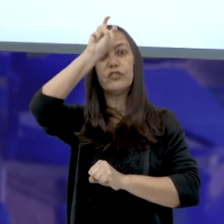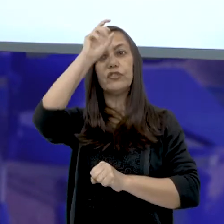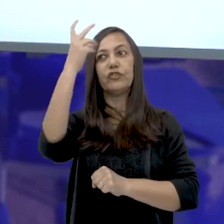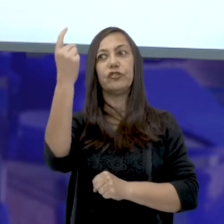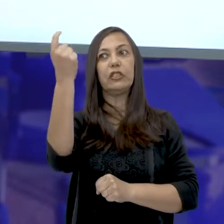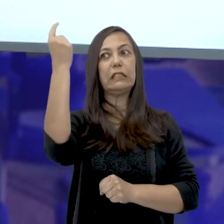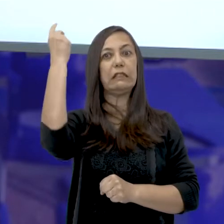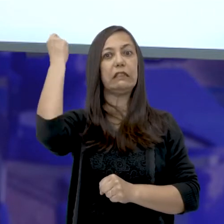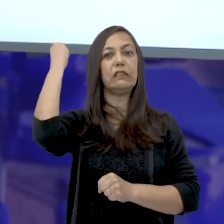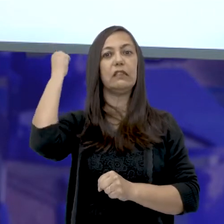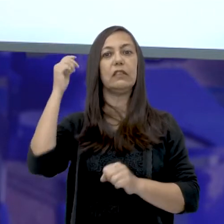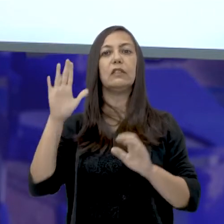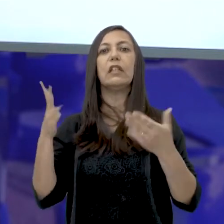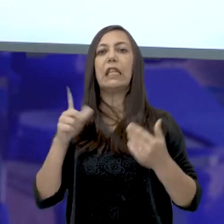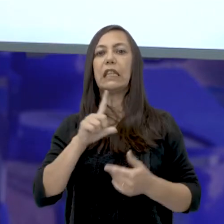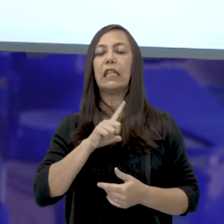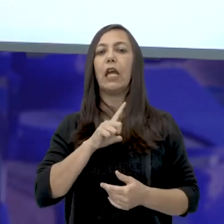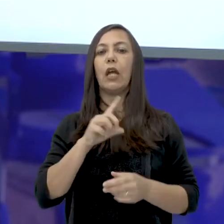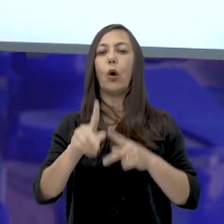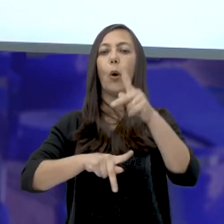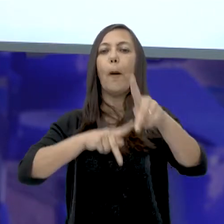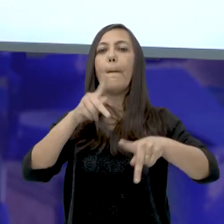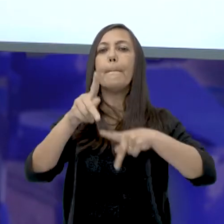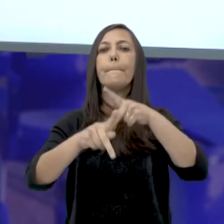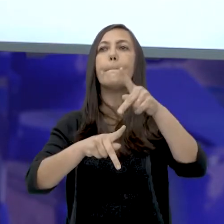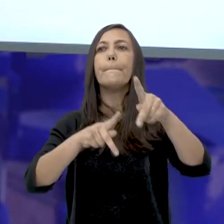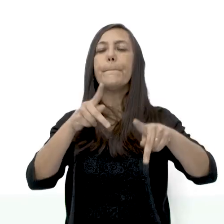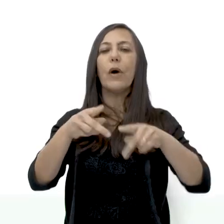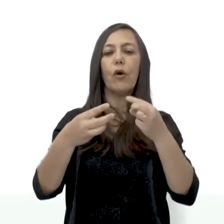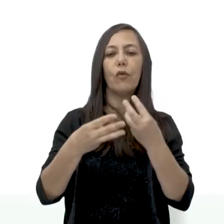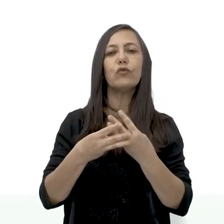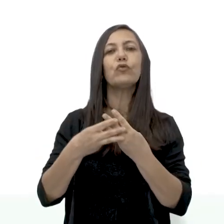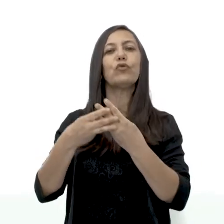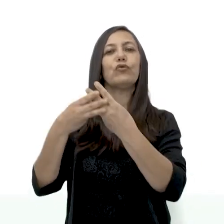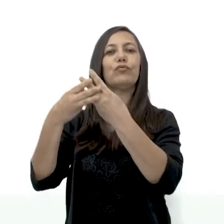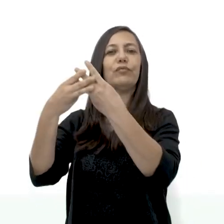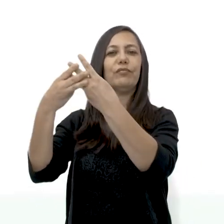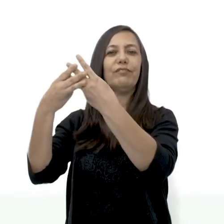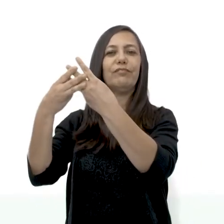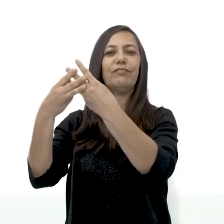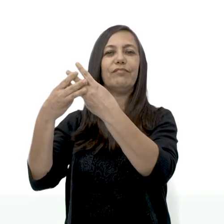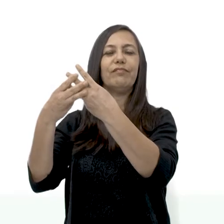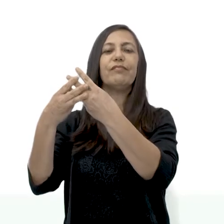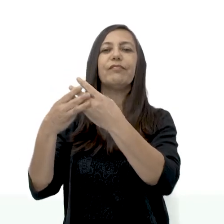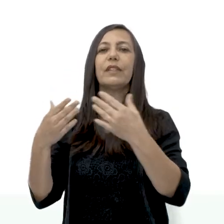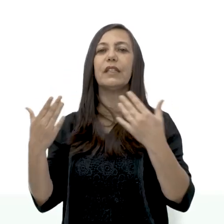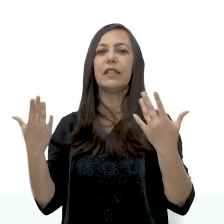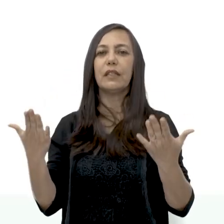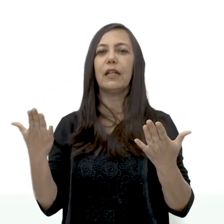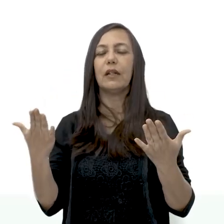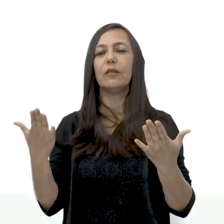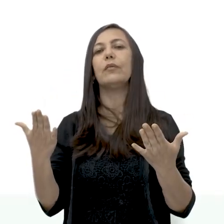seu povo durante a escravidão no Egito. Então, que tradição religiosa,